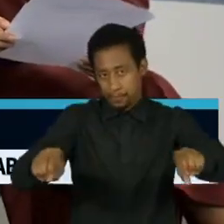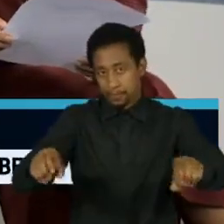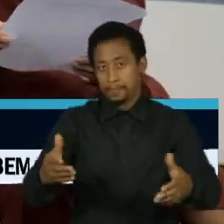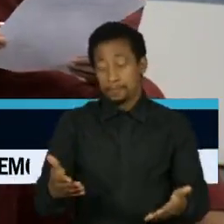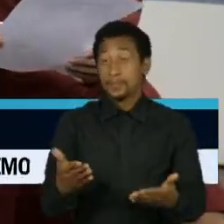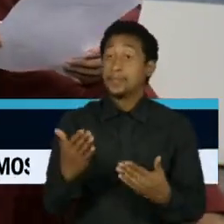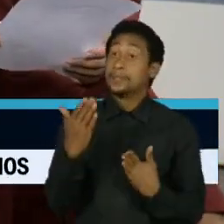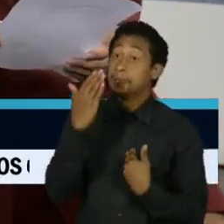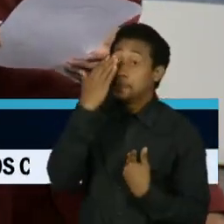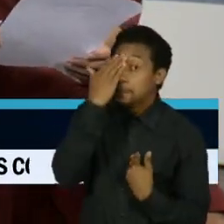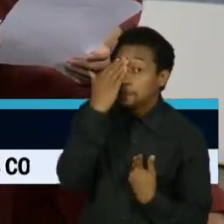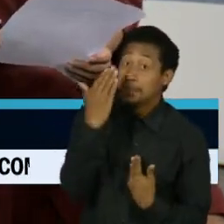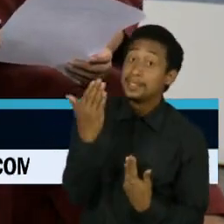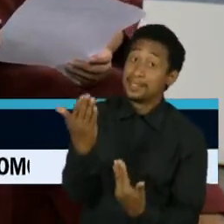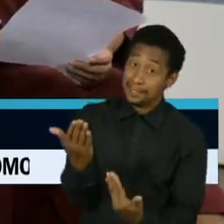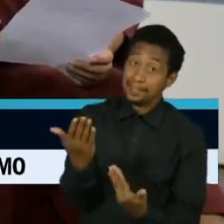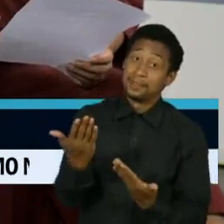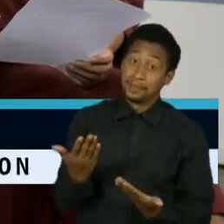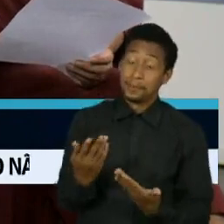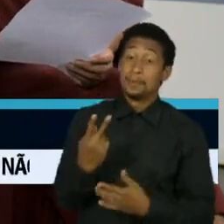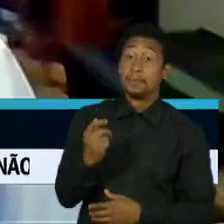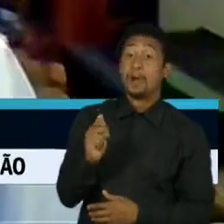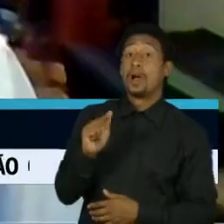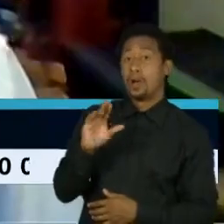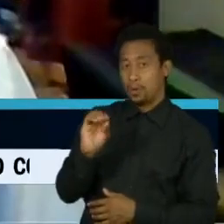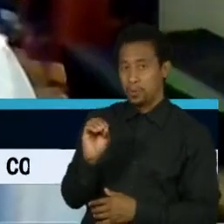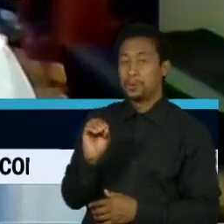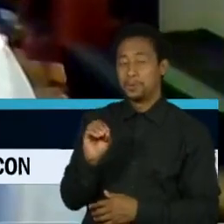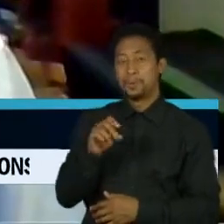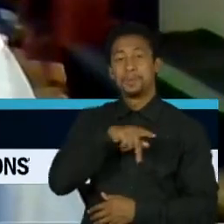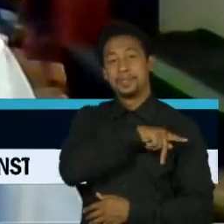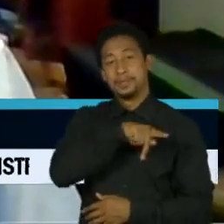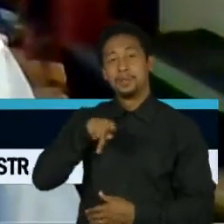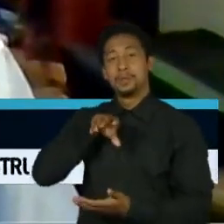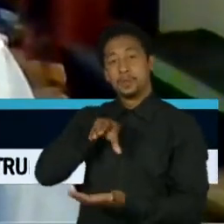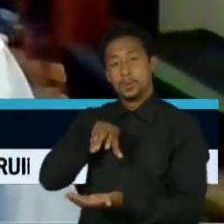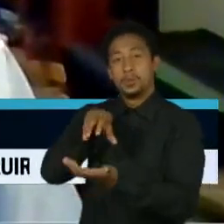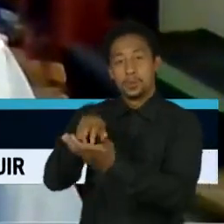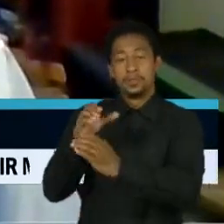Conversamos com Paulo Ferreira, presidente do Instituto de Engenharia e Engenheiro